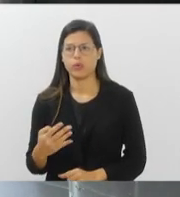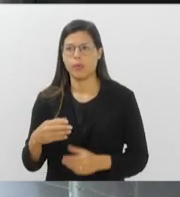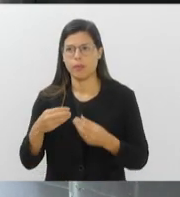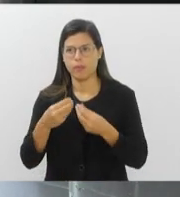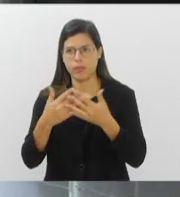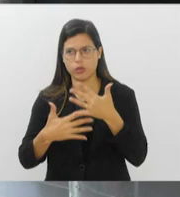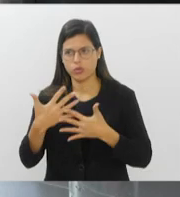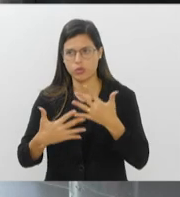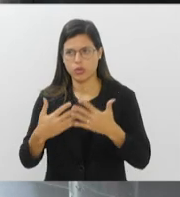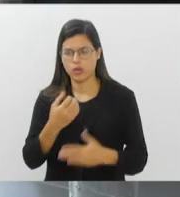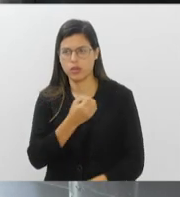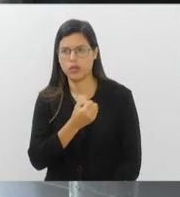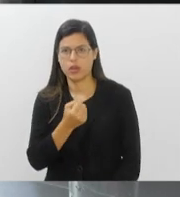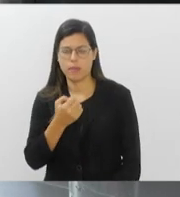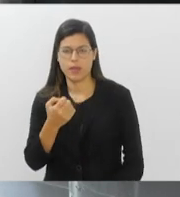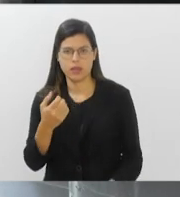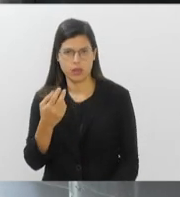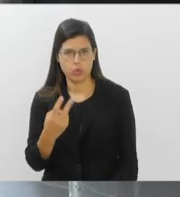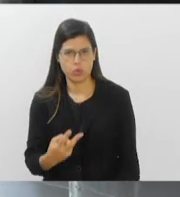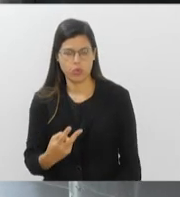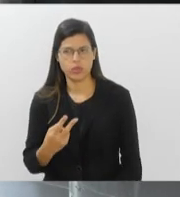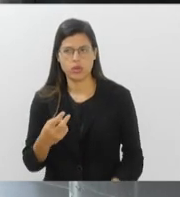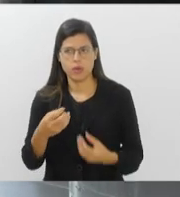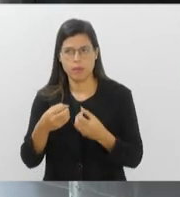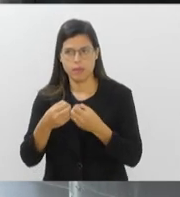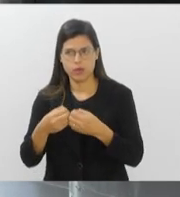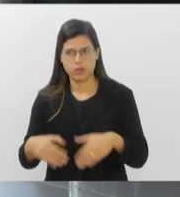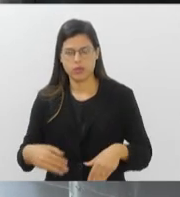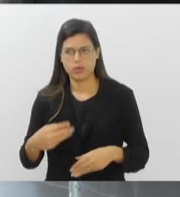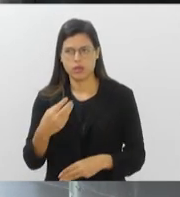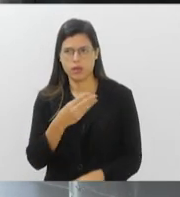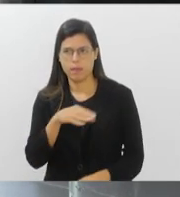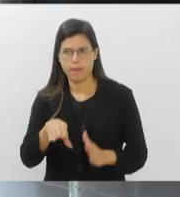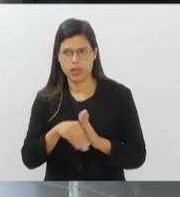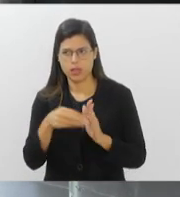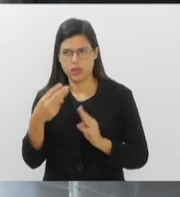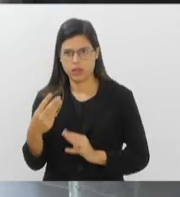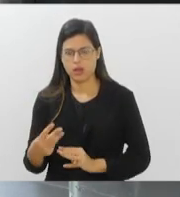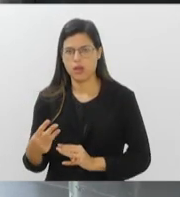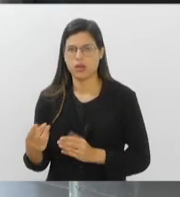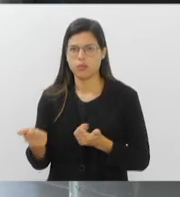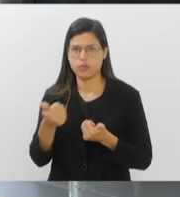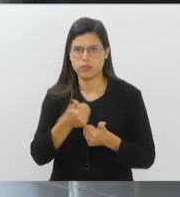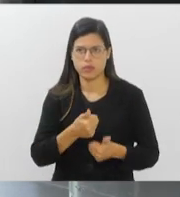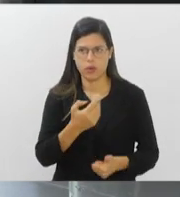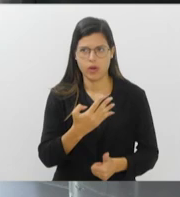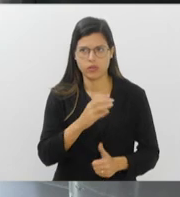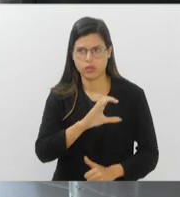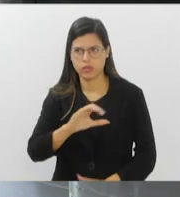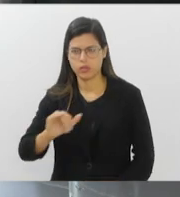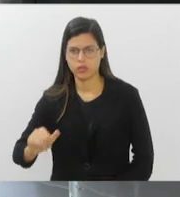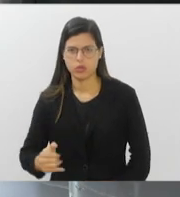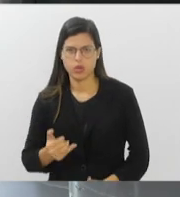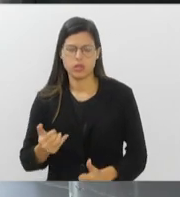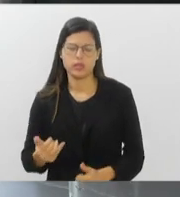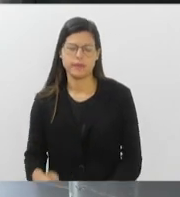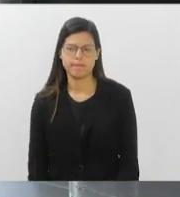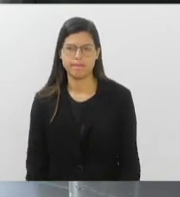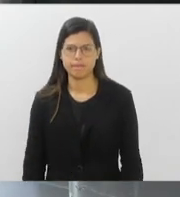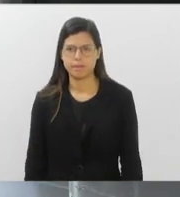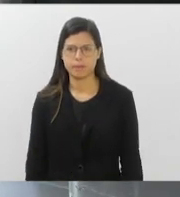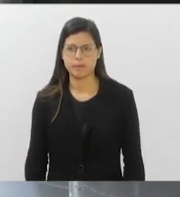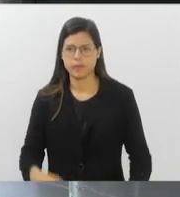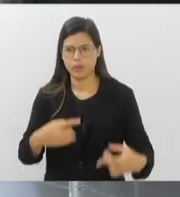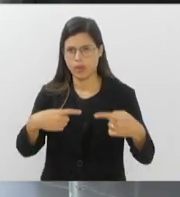2 pela aprovação da emenda 1 do plenário, prejudicada à emenda 3 pela aprovação da emenda 4 da CCJ, concluindo por substitutivo.